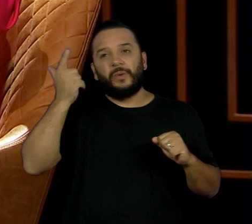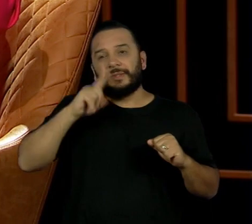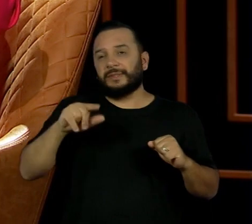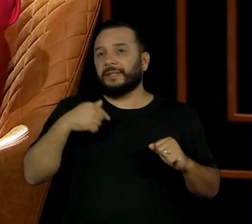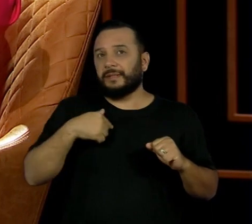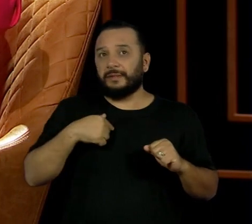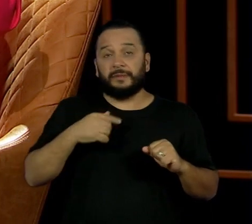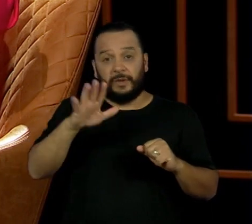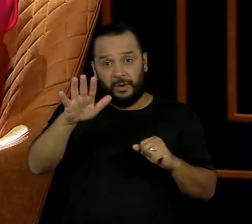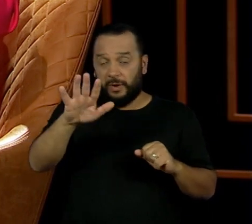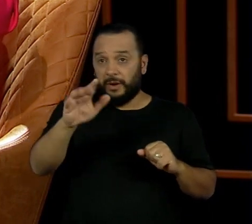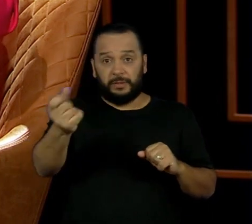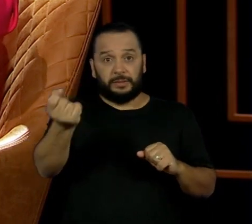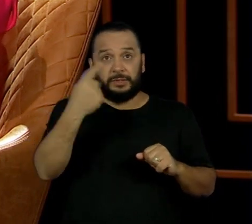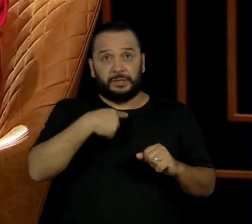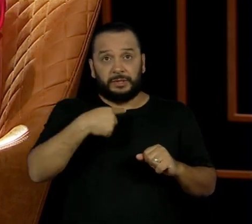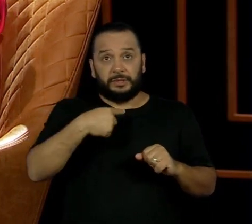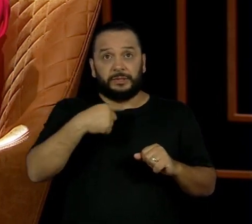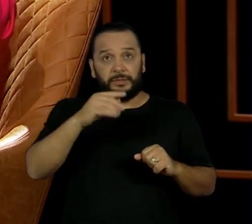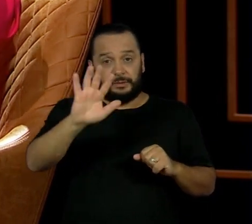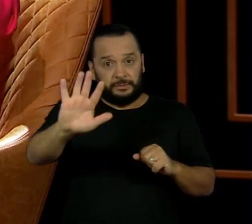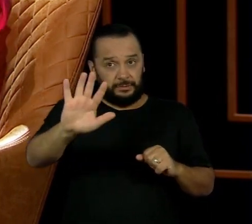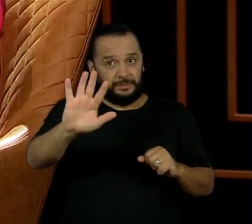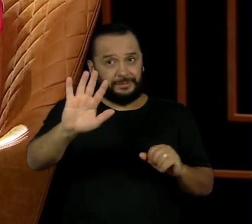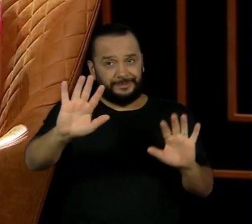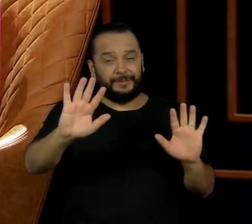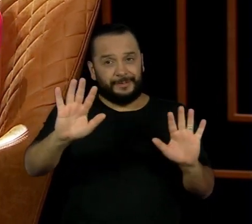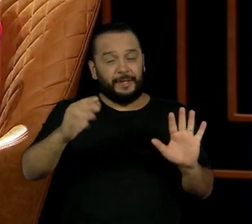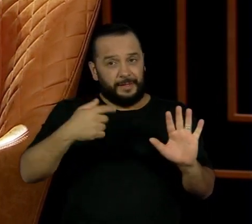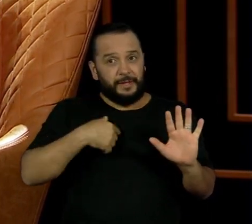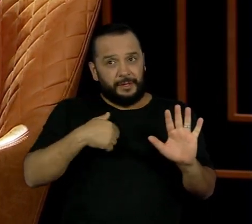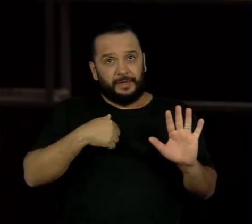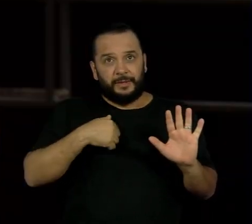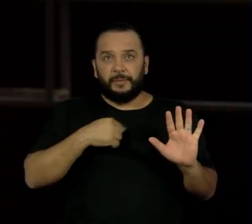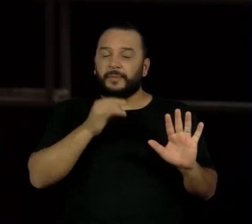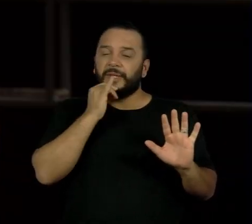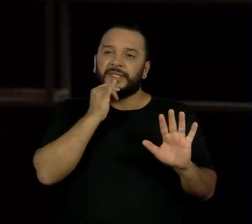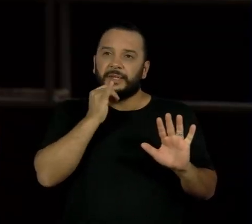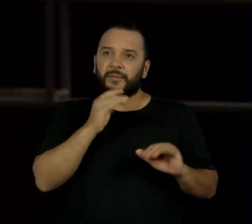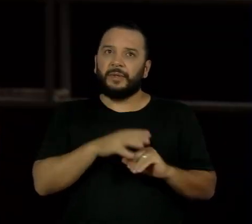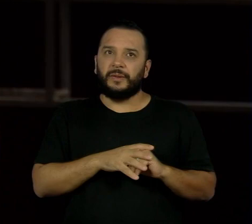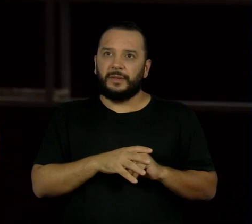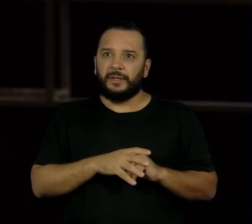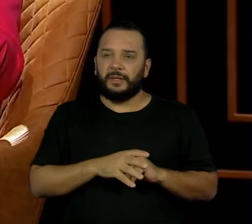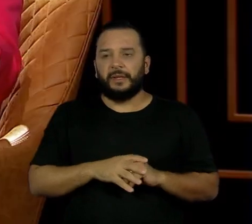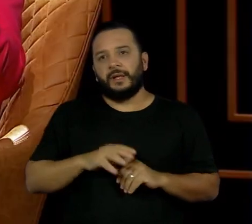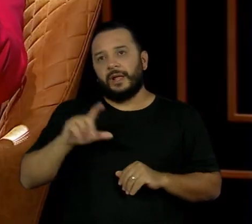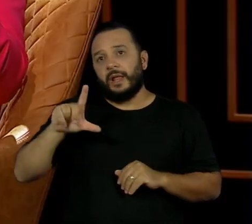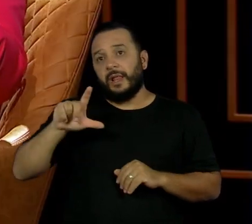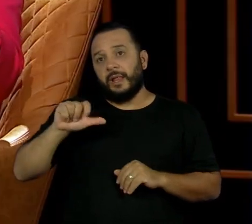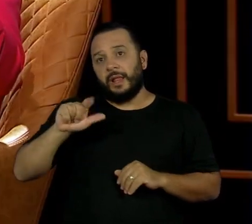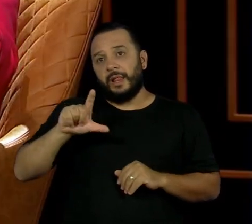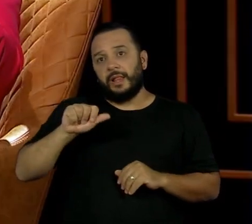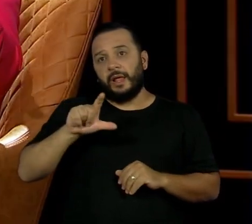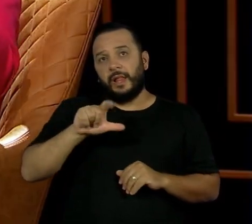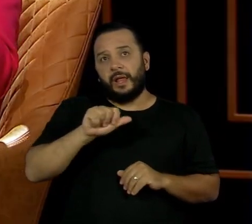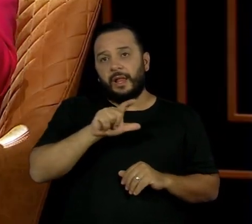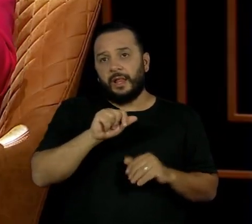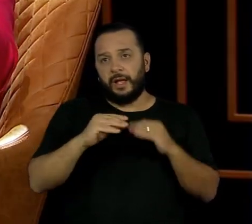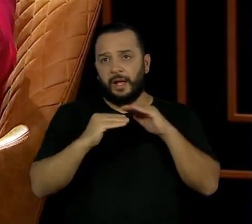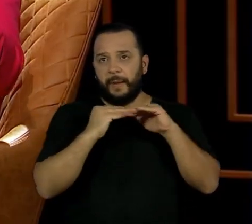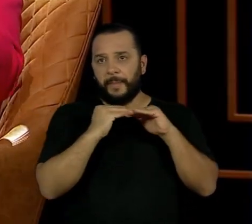Não, como é que a gente fala? Não me xoxem. Mas, por exemplo, né? La la la la la la la la